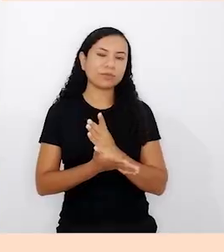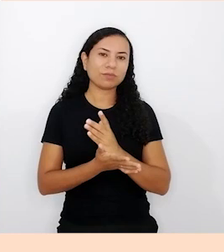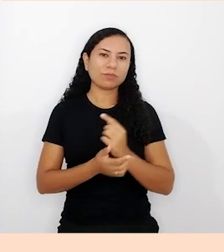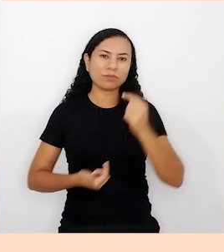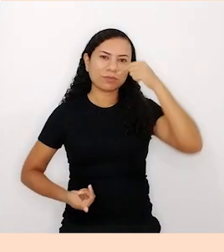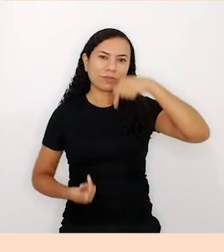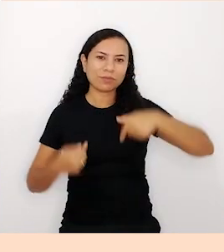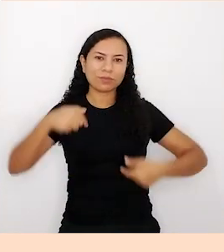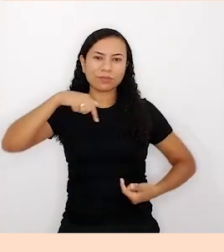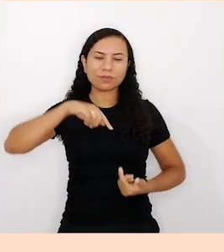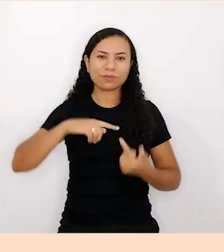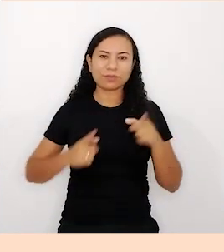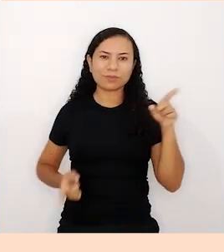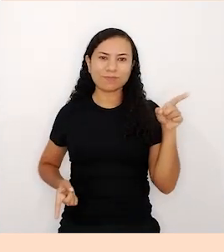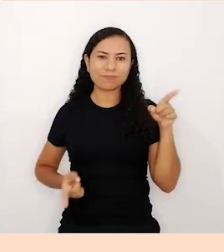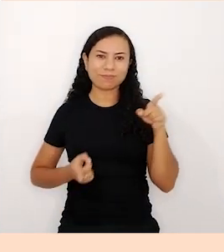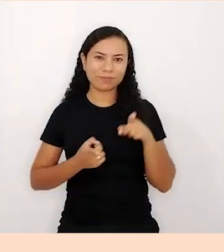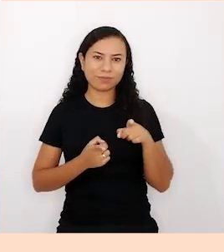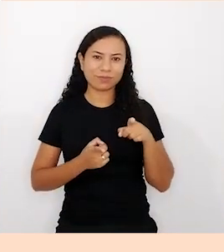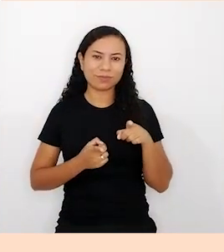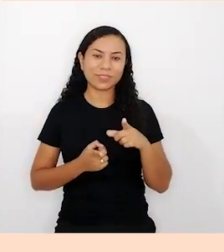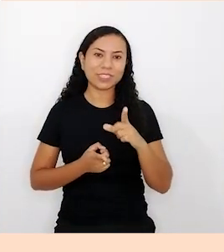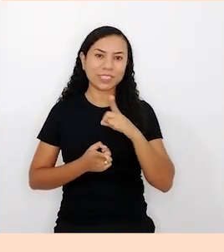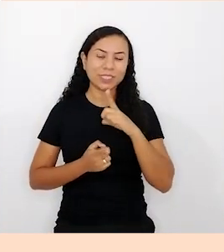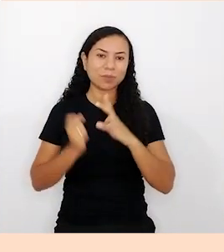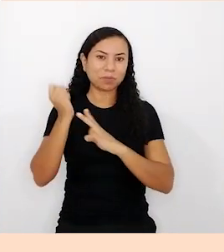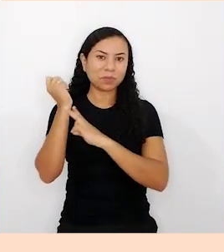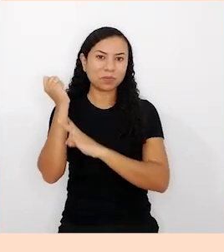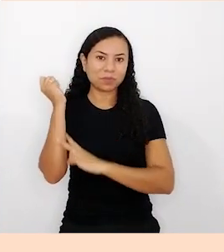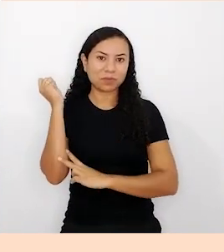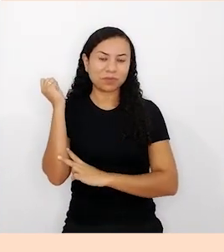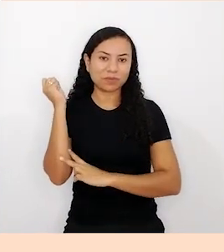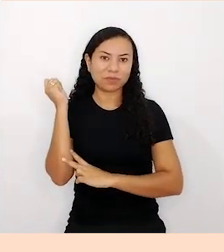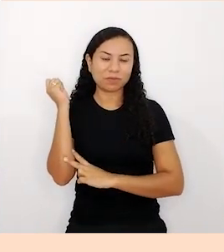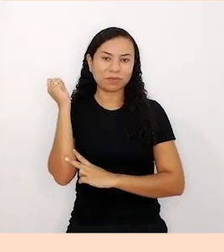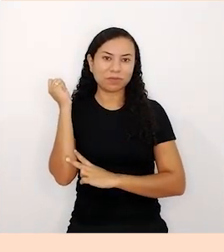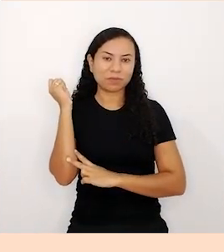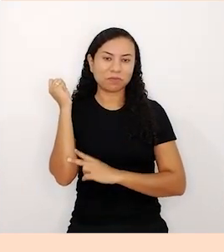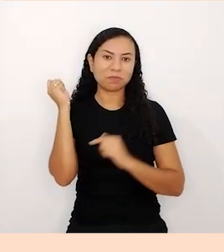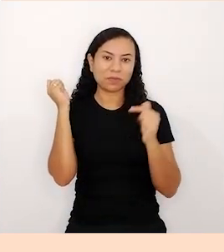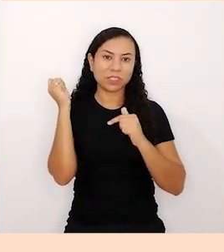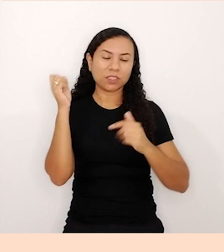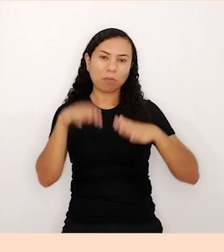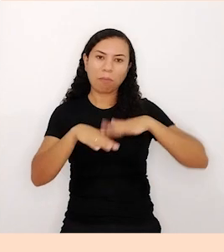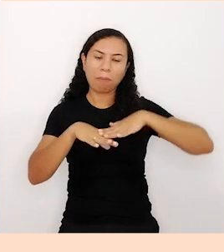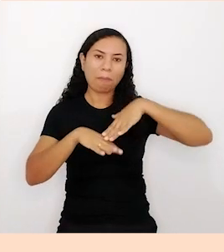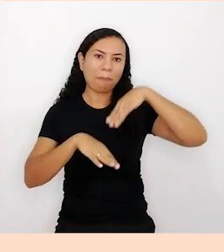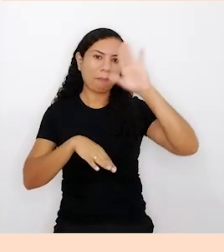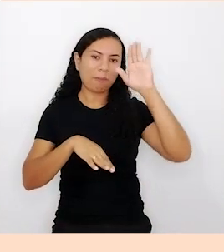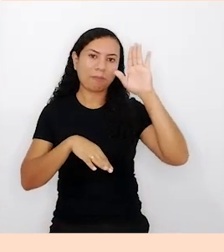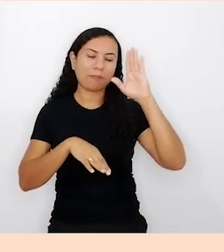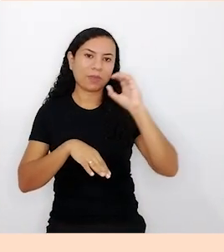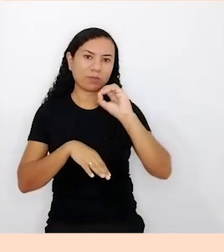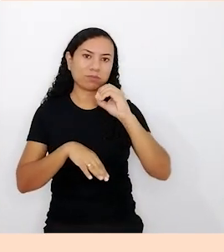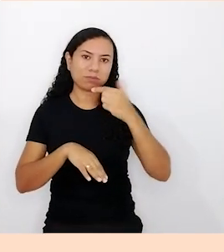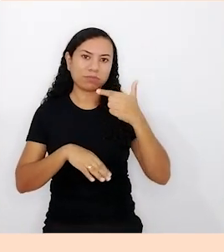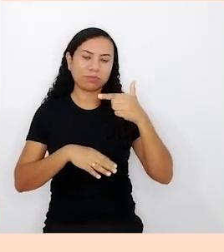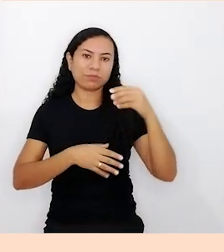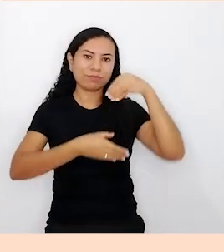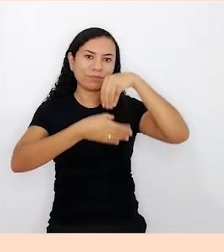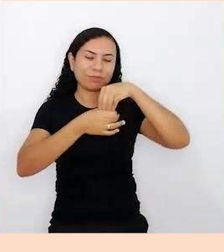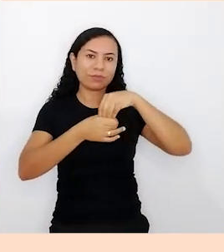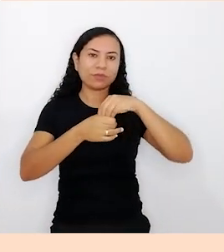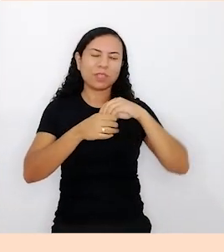circulação, as veias terem um sangue rico em oxigênio, é uma pequena, né? Então é